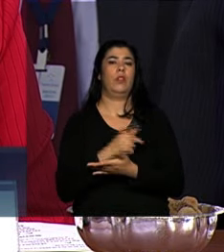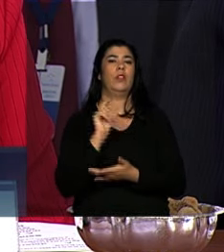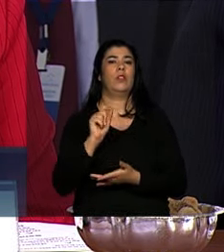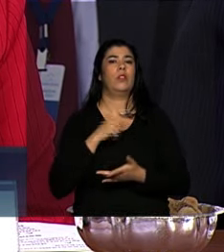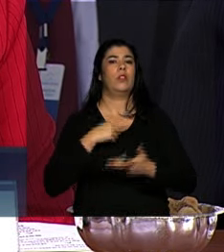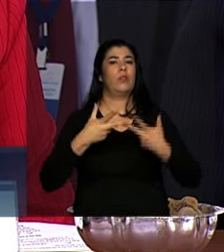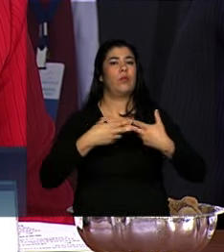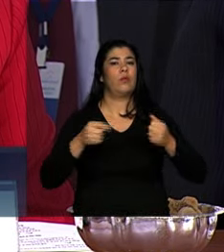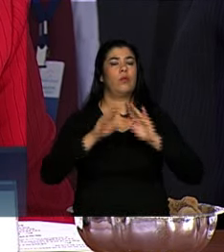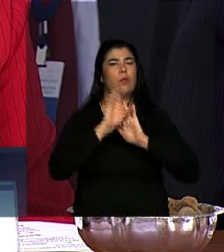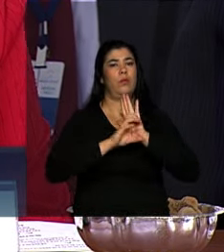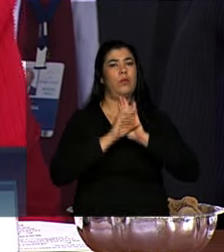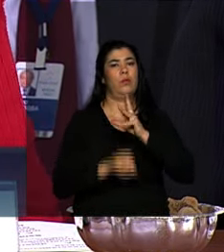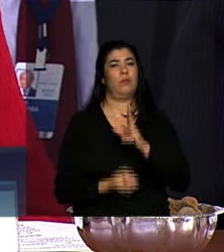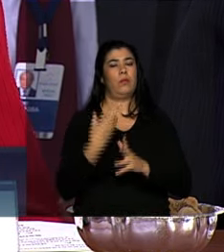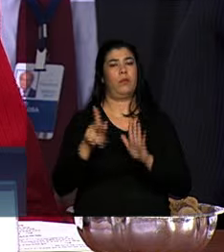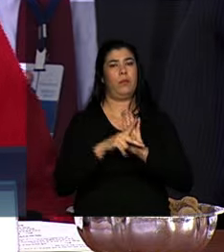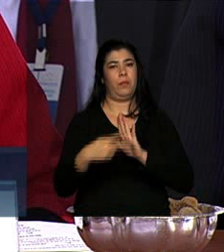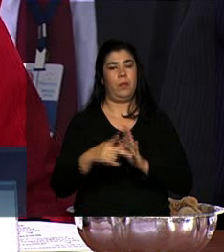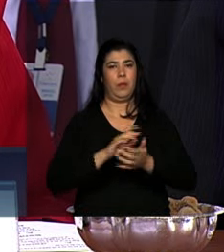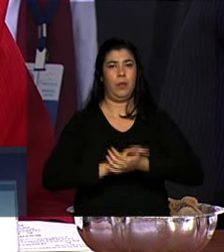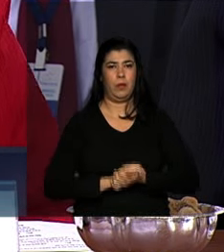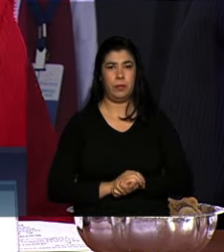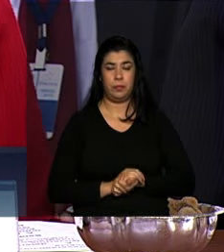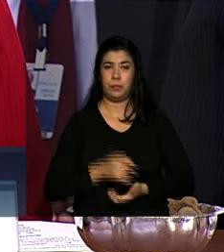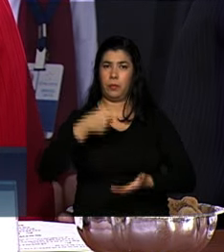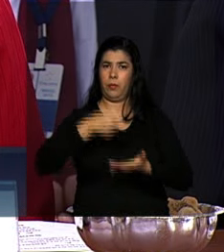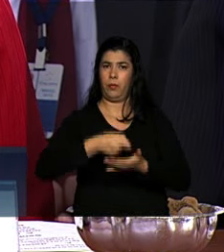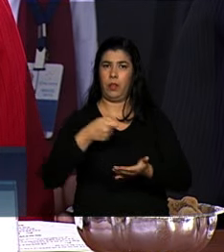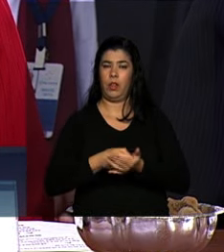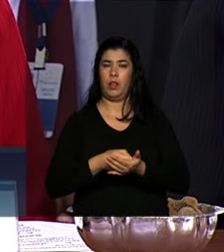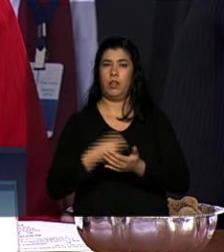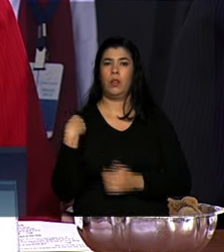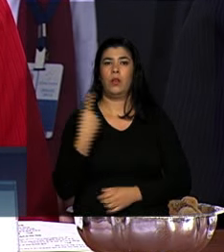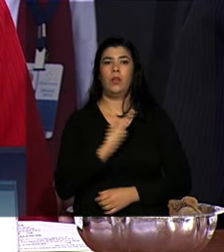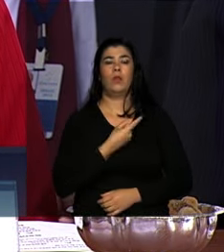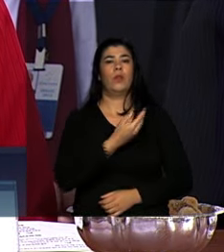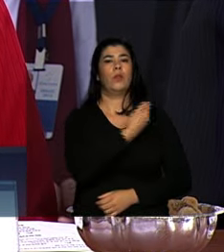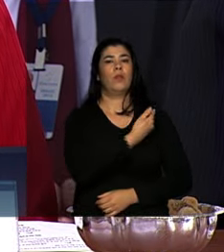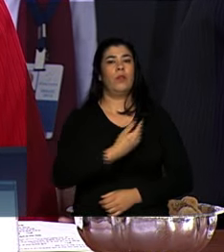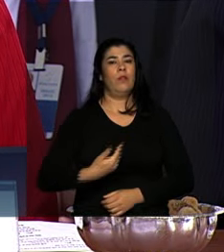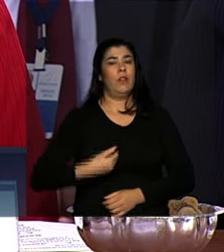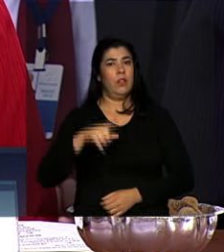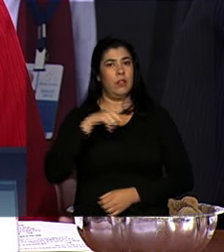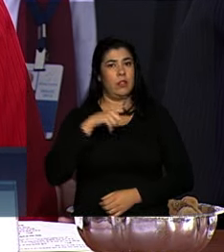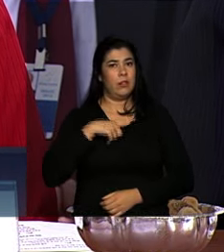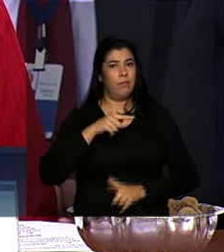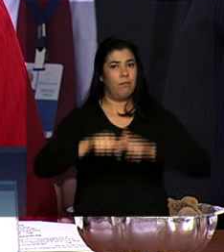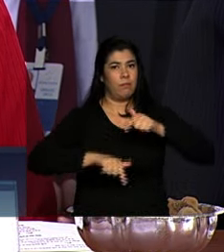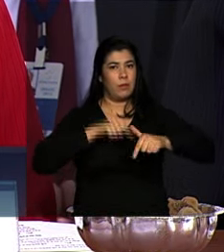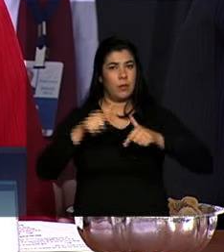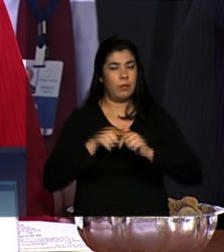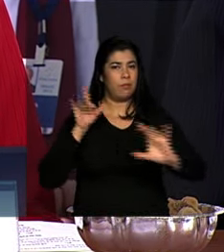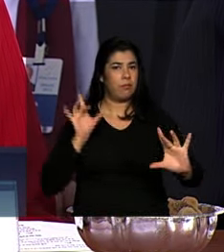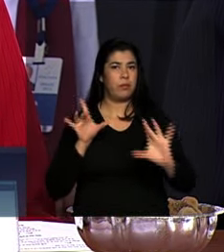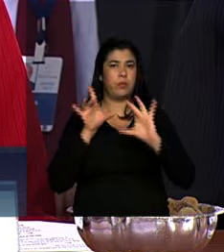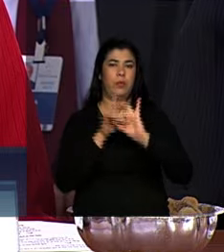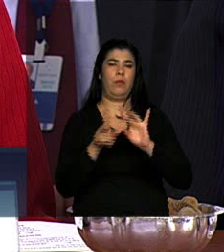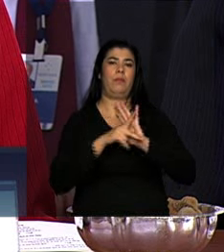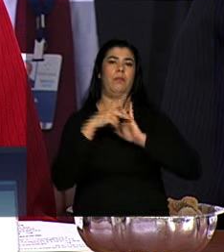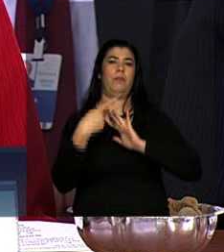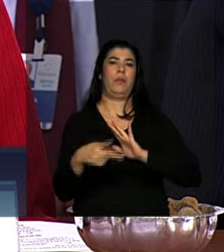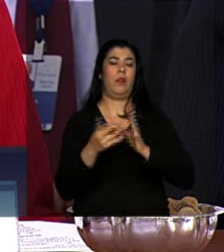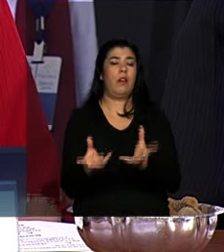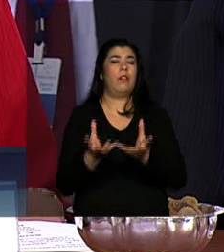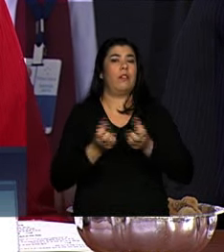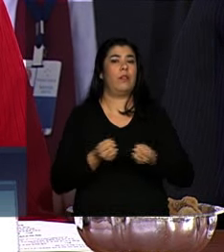suas constituições. A determinação de nossos governos de trabalhar pela integração nos